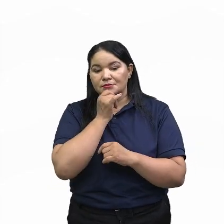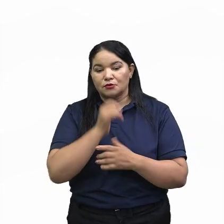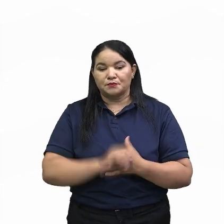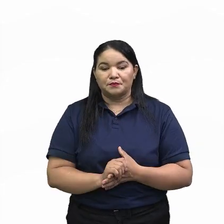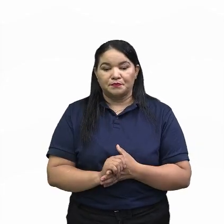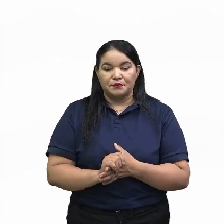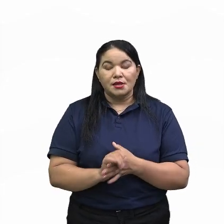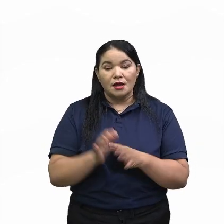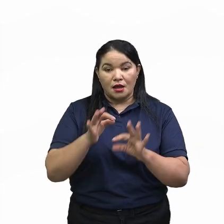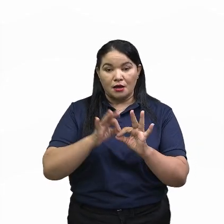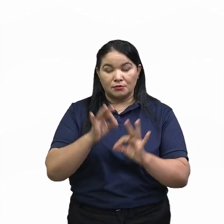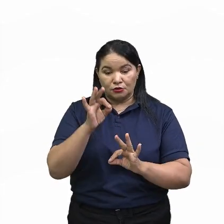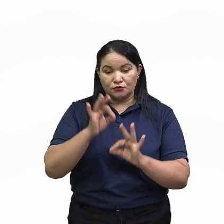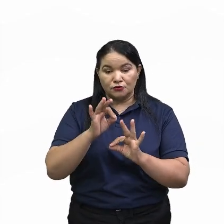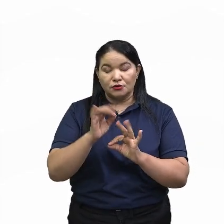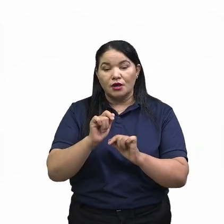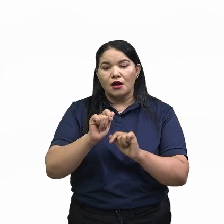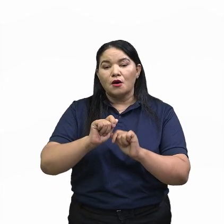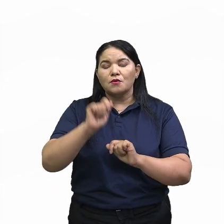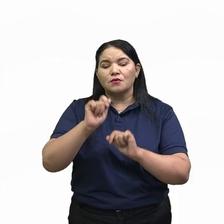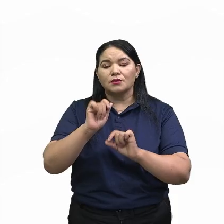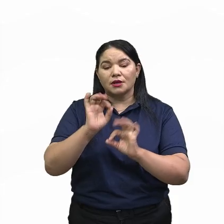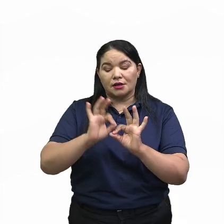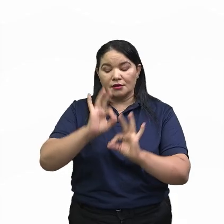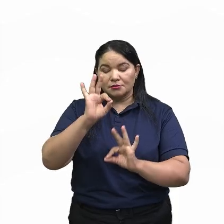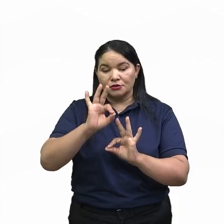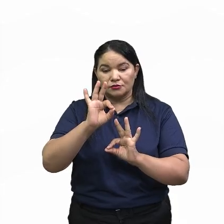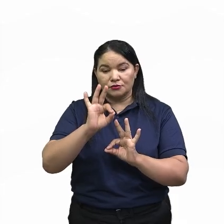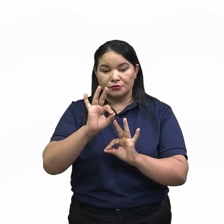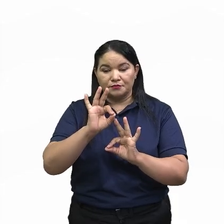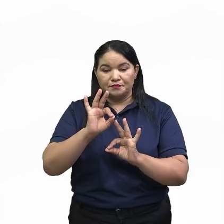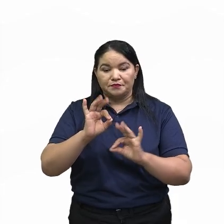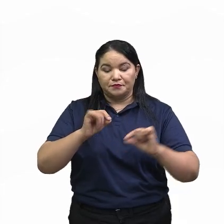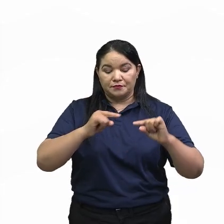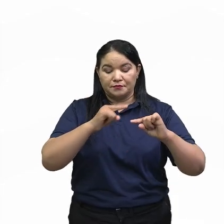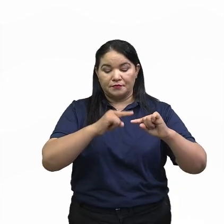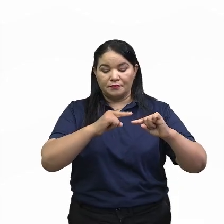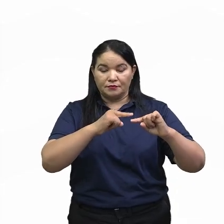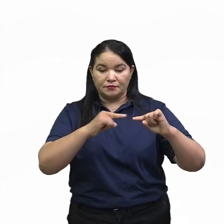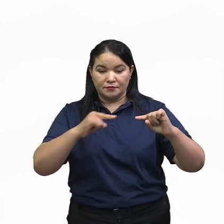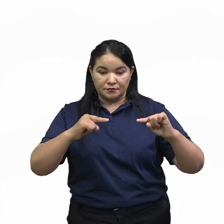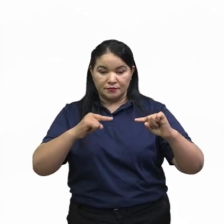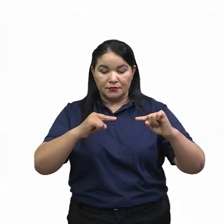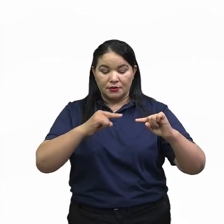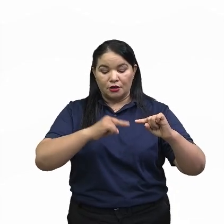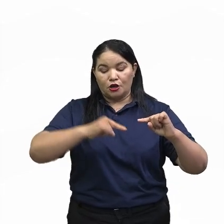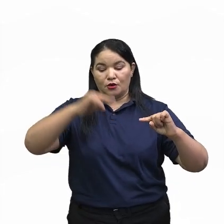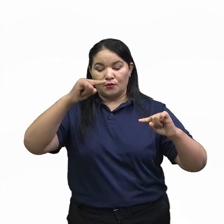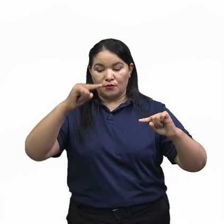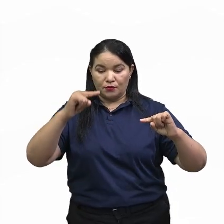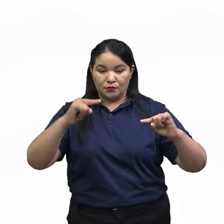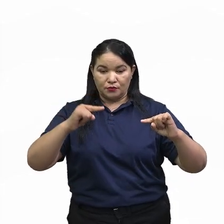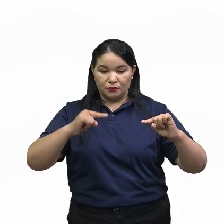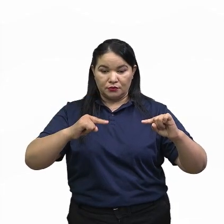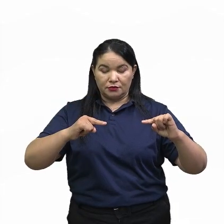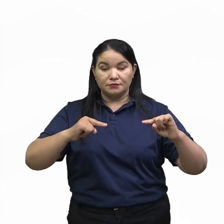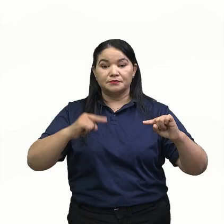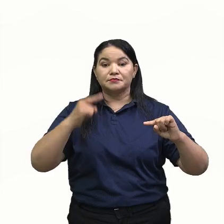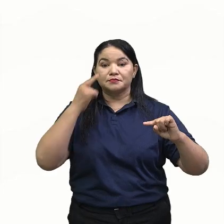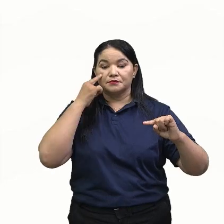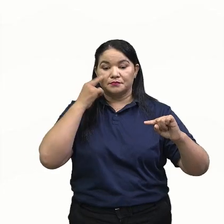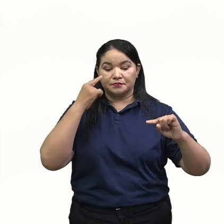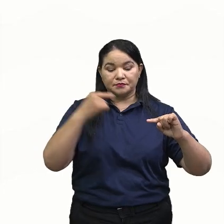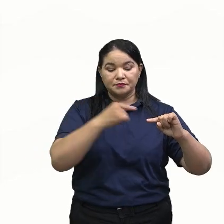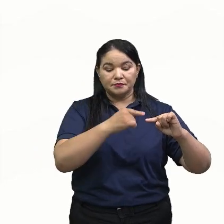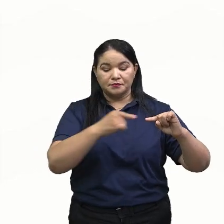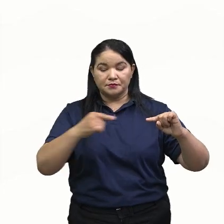amplitude. A amplitude é essa distância que vai do ponto de equilíbrio, né, da onda, que é essa linha verde aqui, ó,